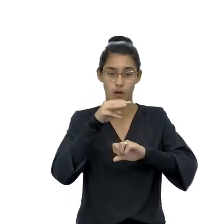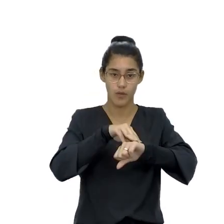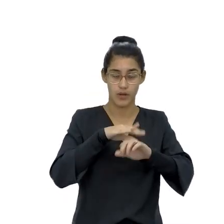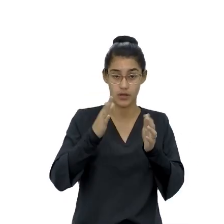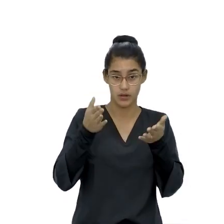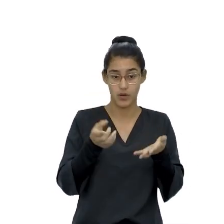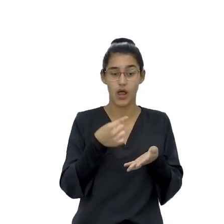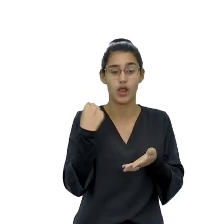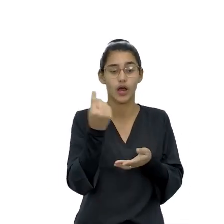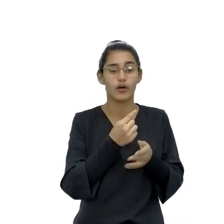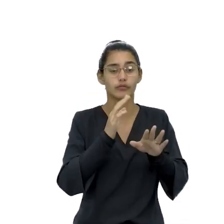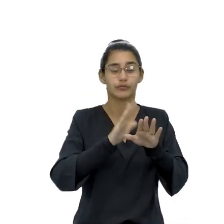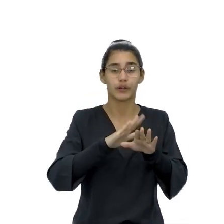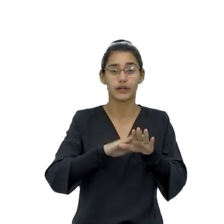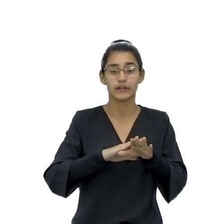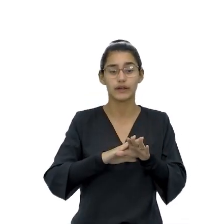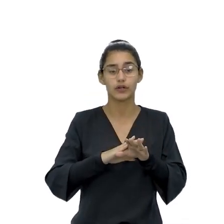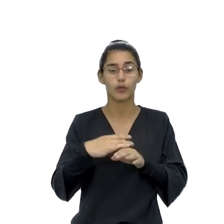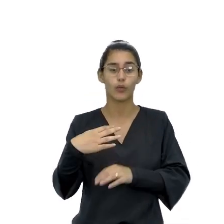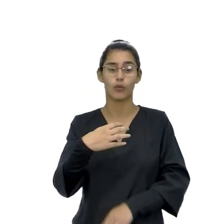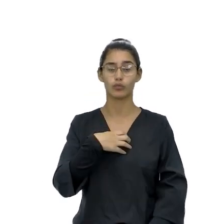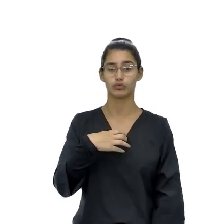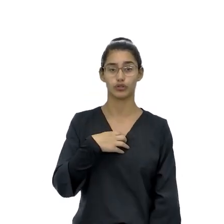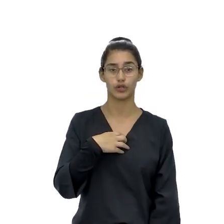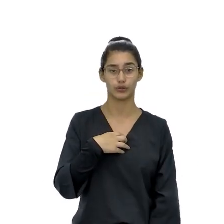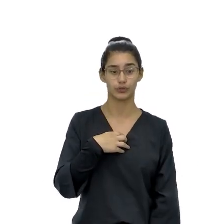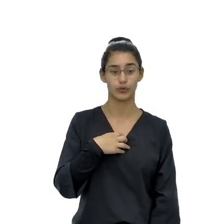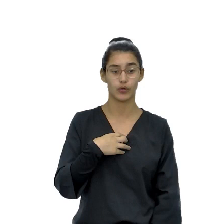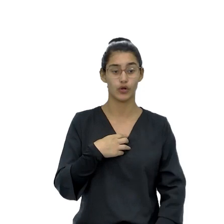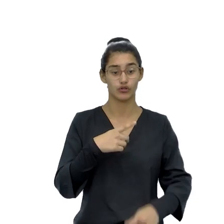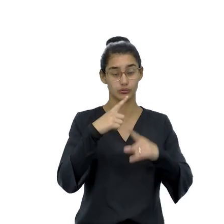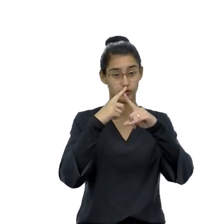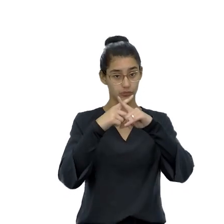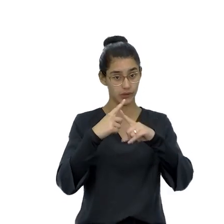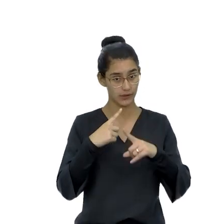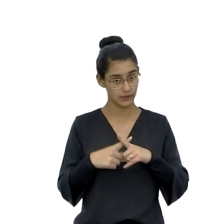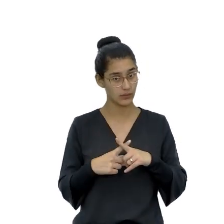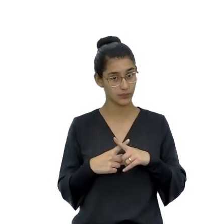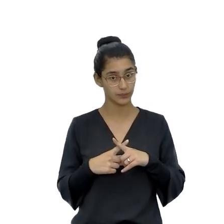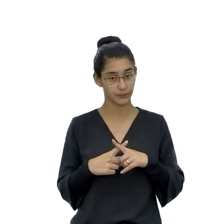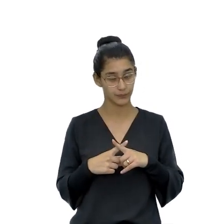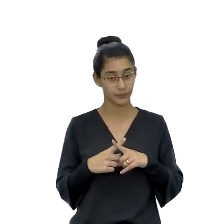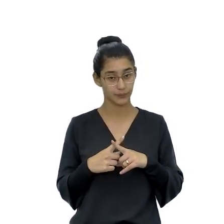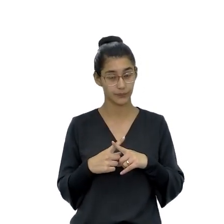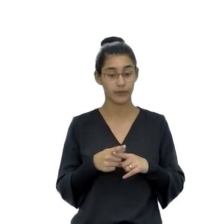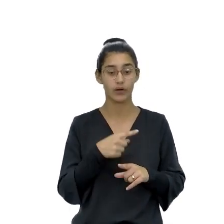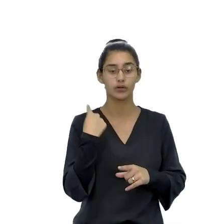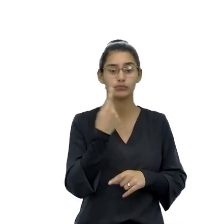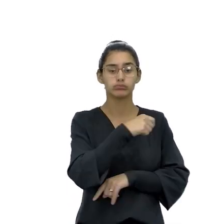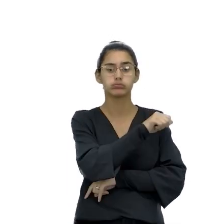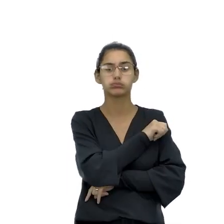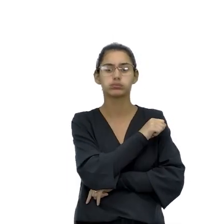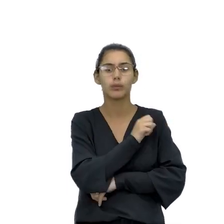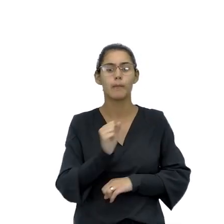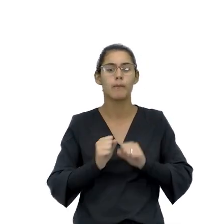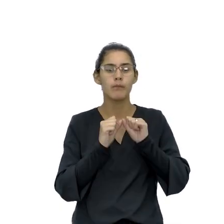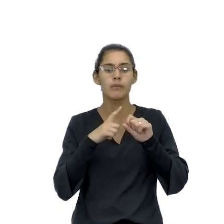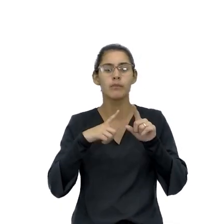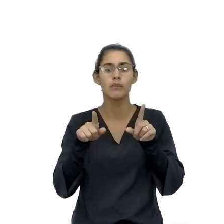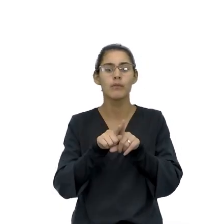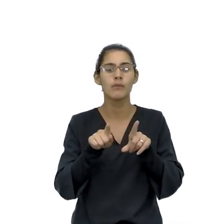momento, nós estamos trabalhando com uma situação de multiplicação, e o nosso aluno, ele pode